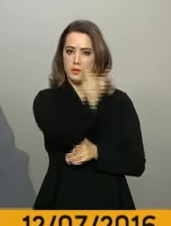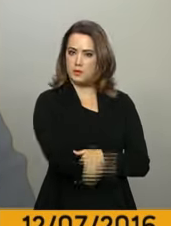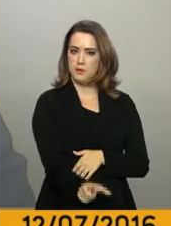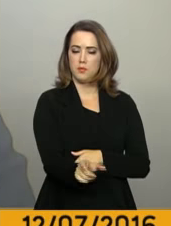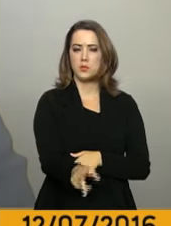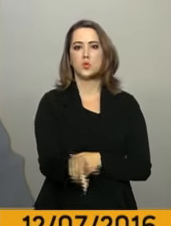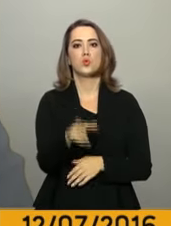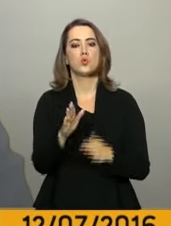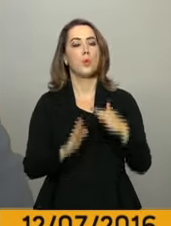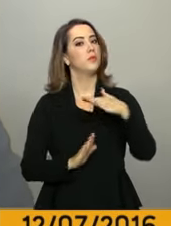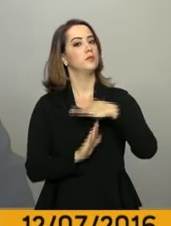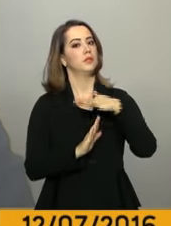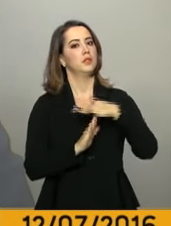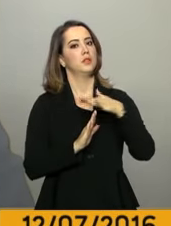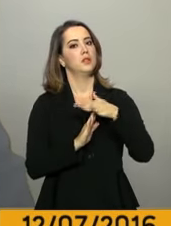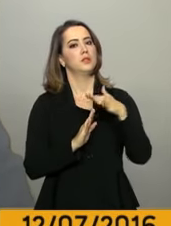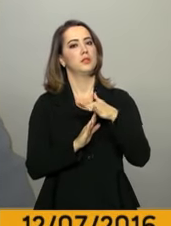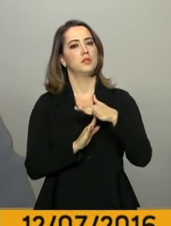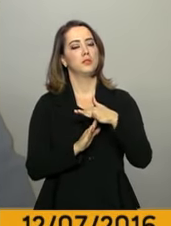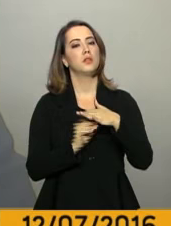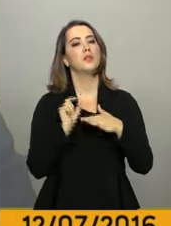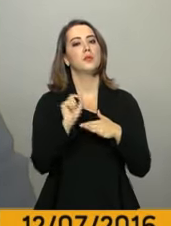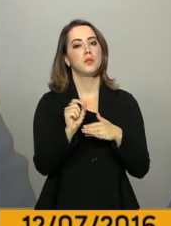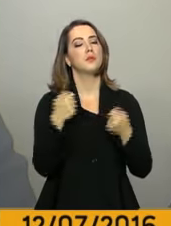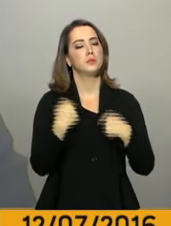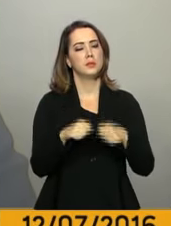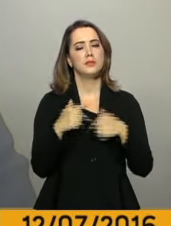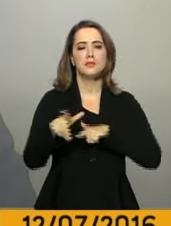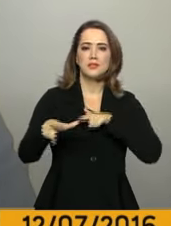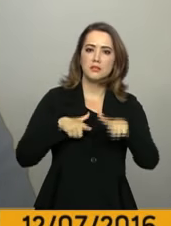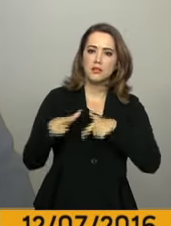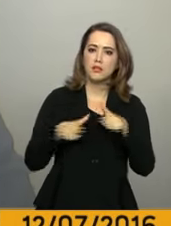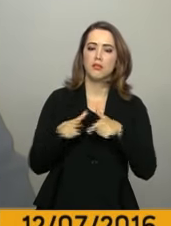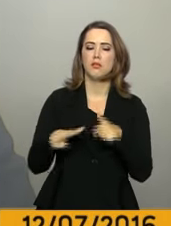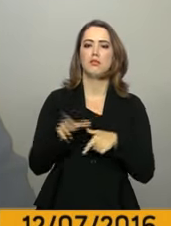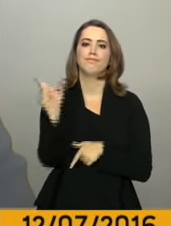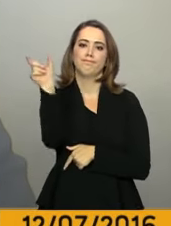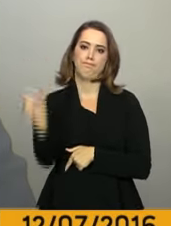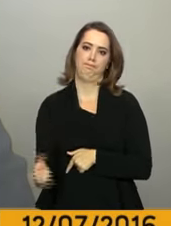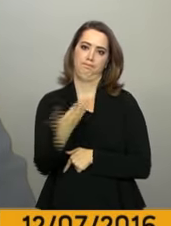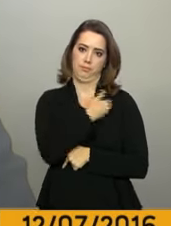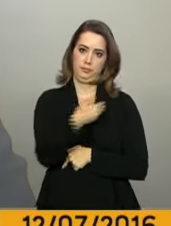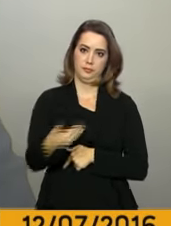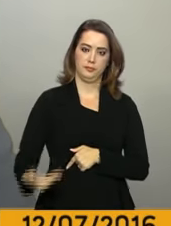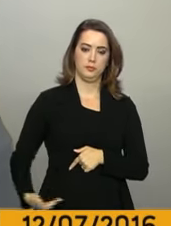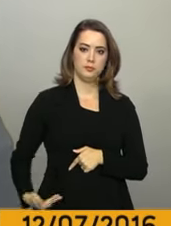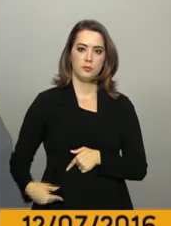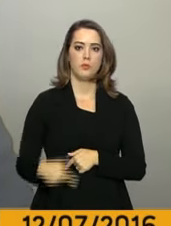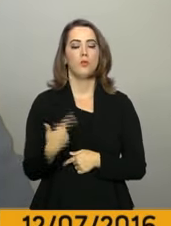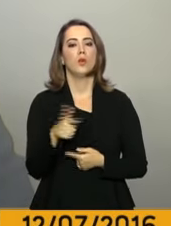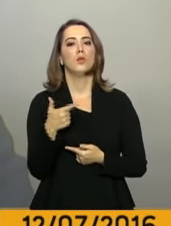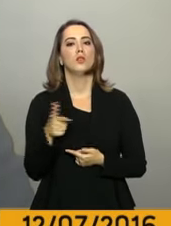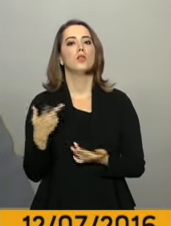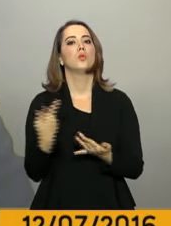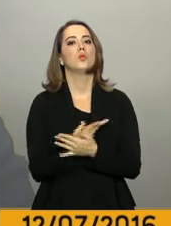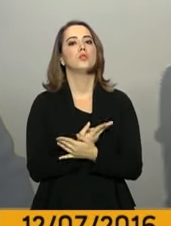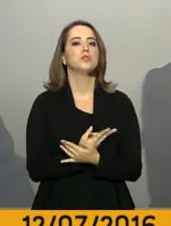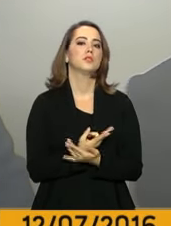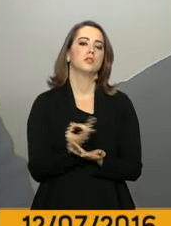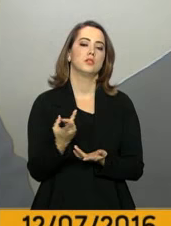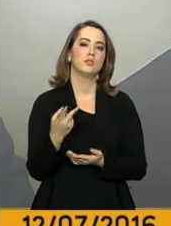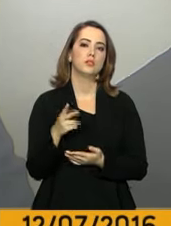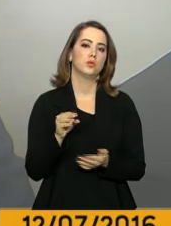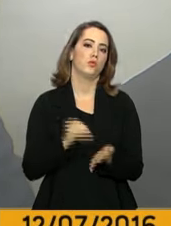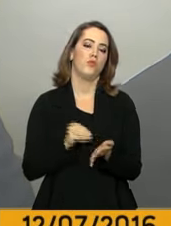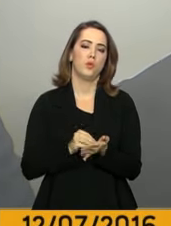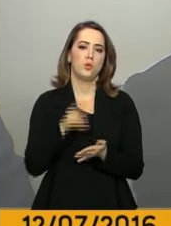pode deixar de exercitar as funções próprias da presidência da república não foi sem razão que ao longo desse tempo nós conseguimos